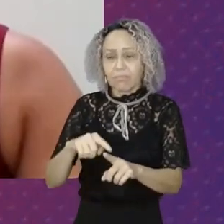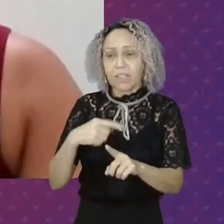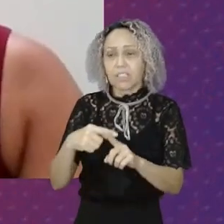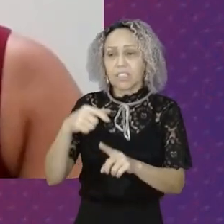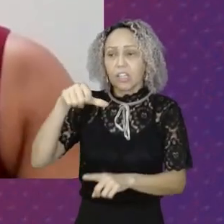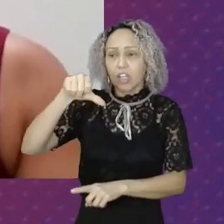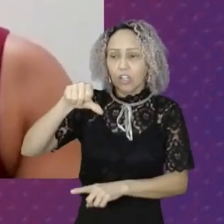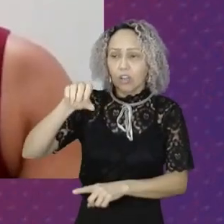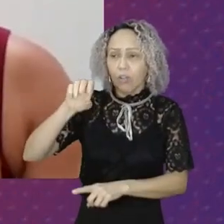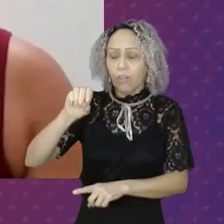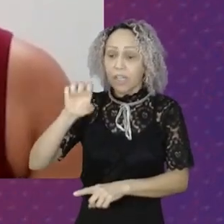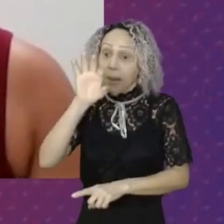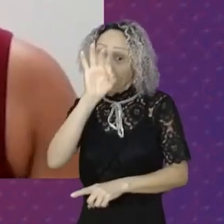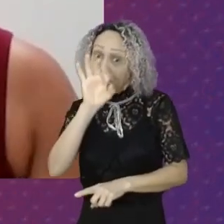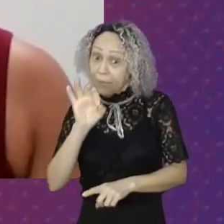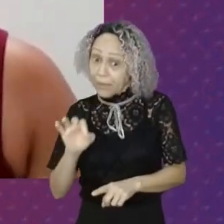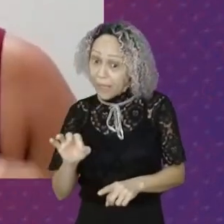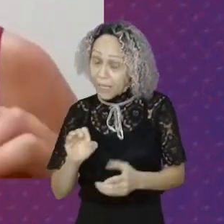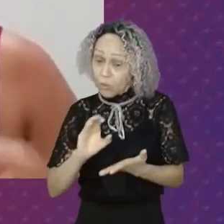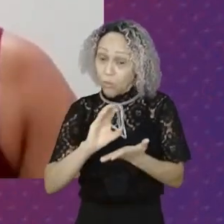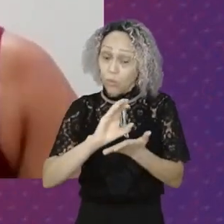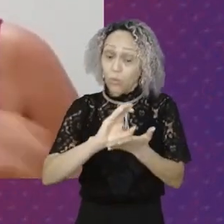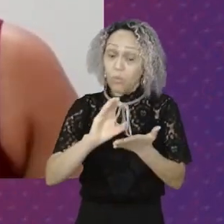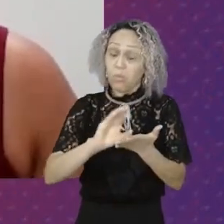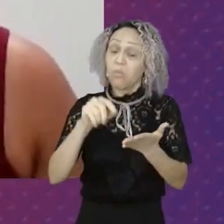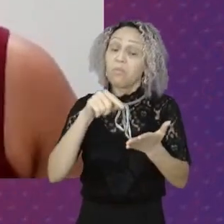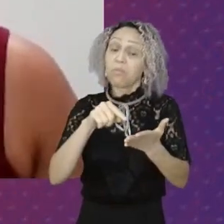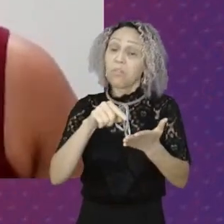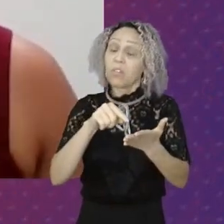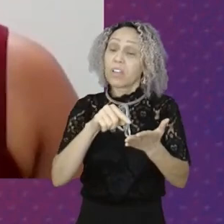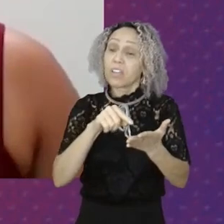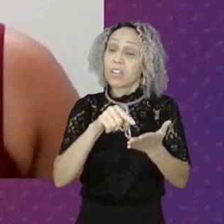enfrentamento à violência e de prevenção